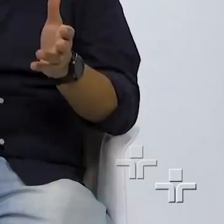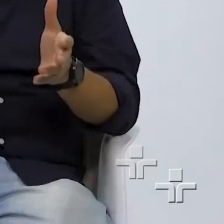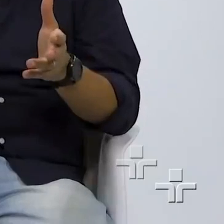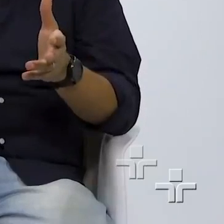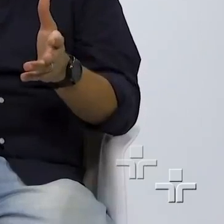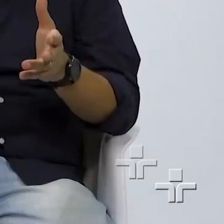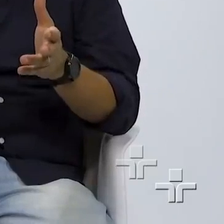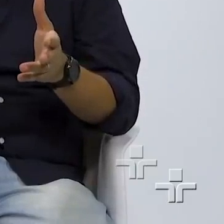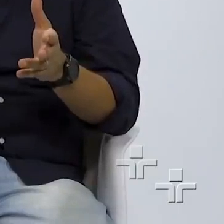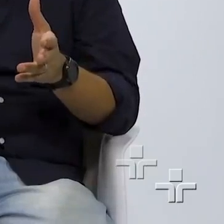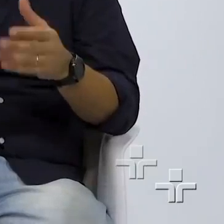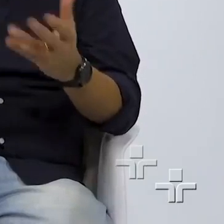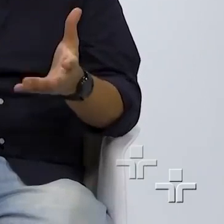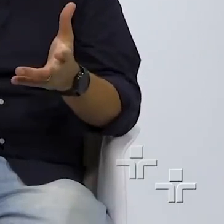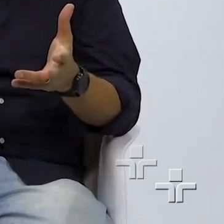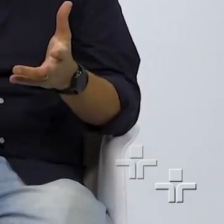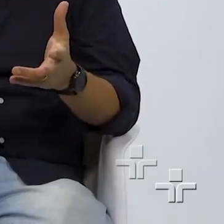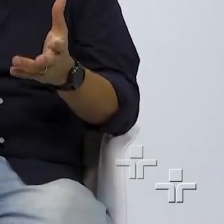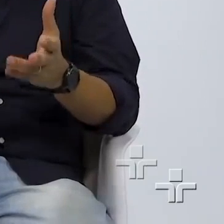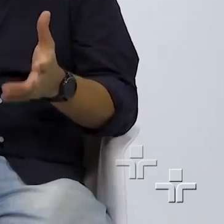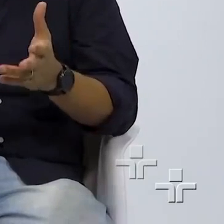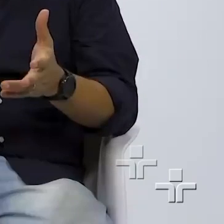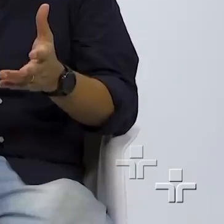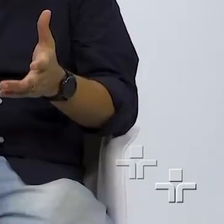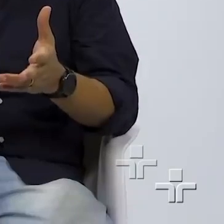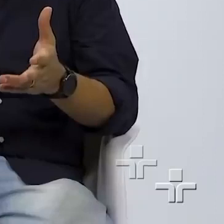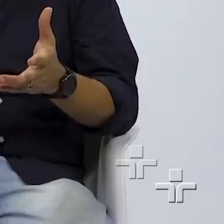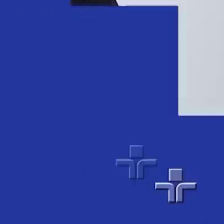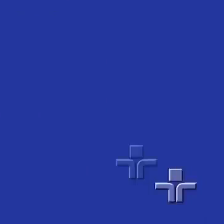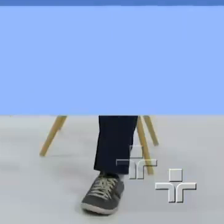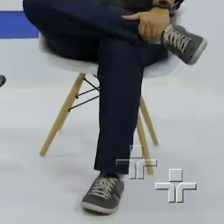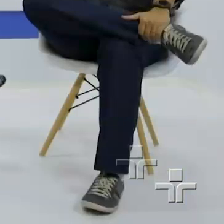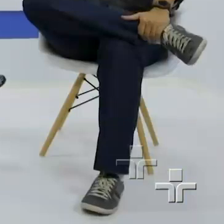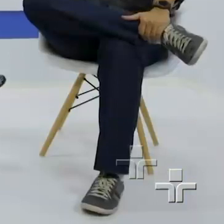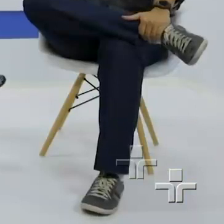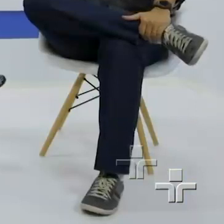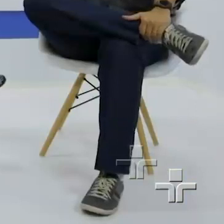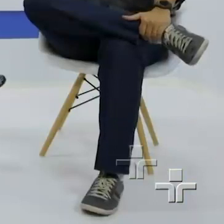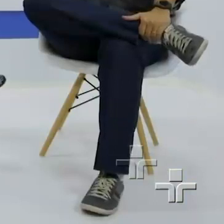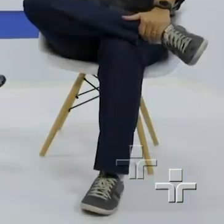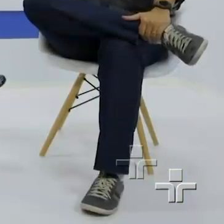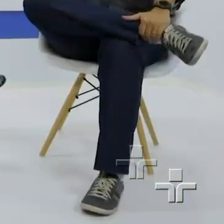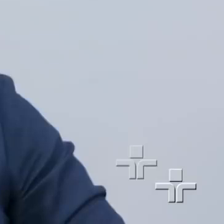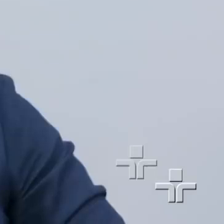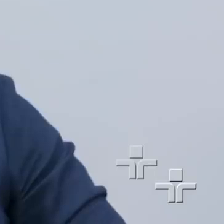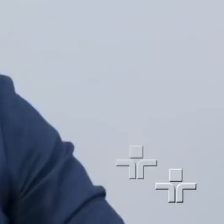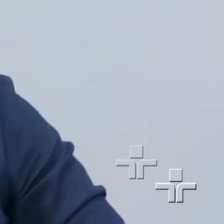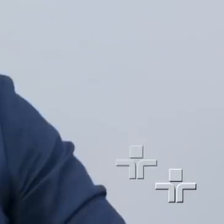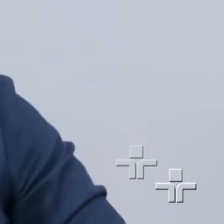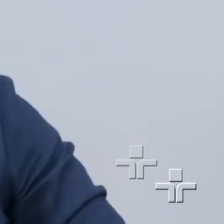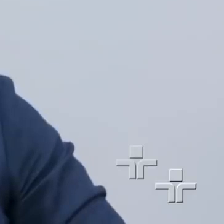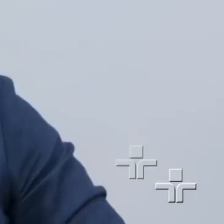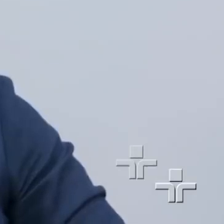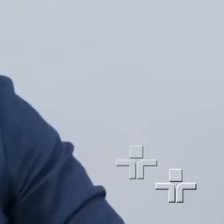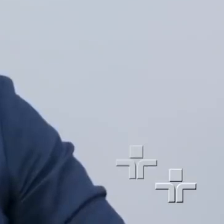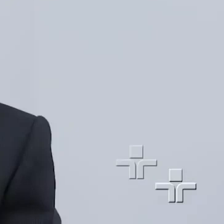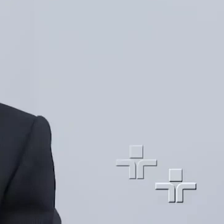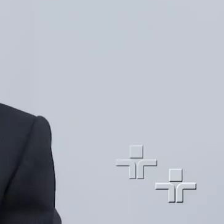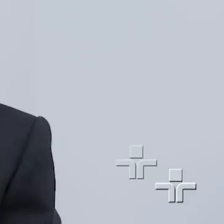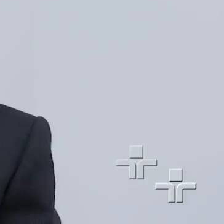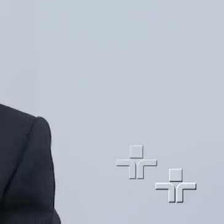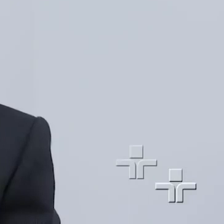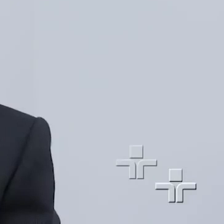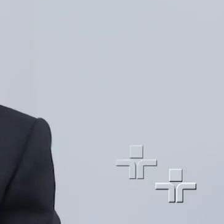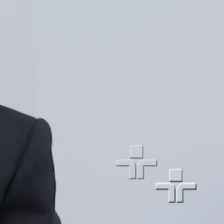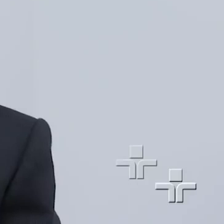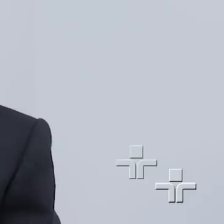Brasil. E são projetos que lidam com diversos temas relevantes para a sociedade. Olha, João, a gente tem alguns indicadores que a gente não se orgulha, né, no país.